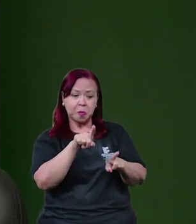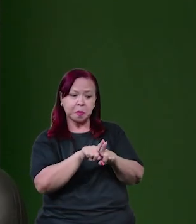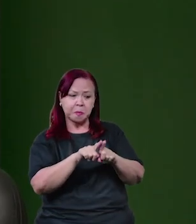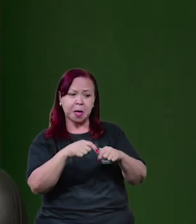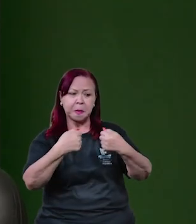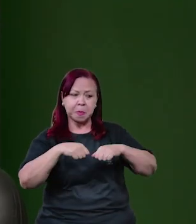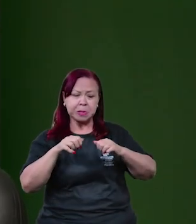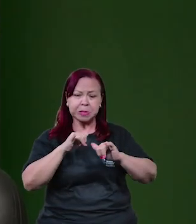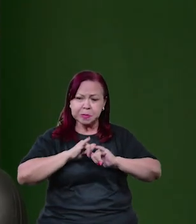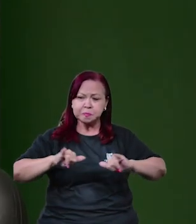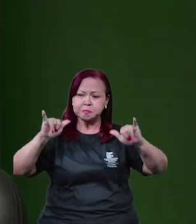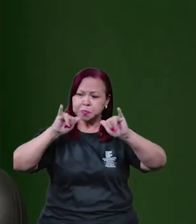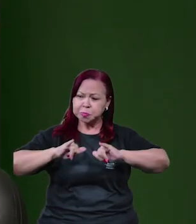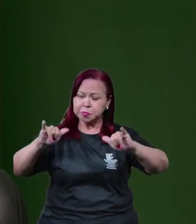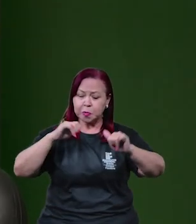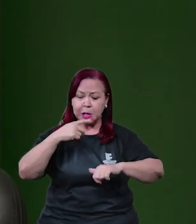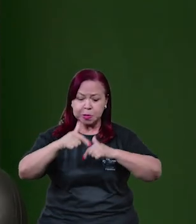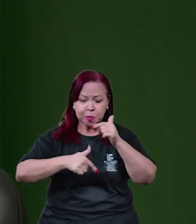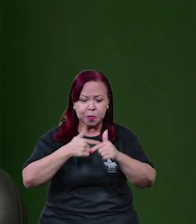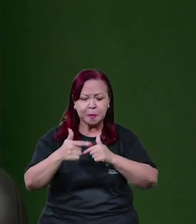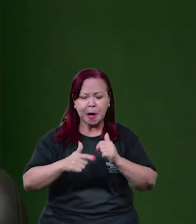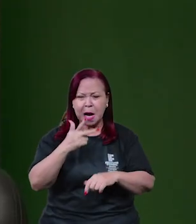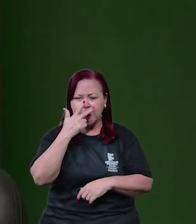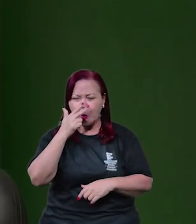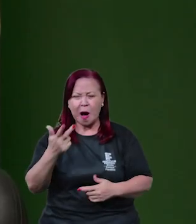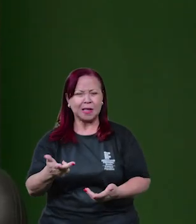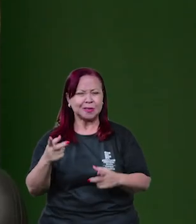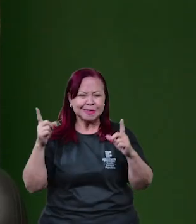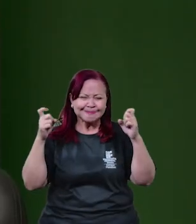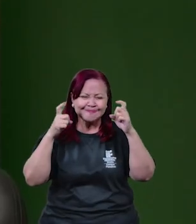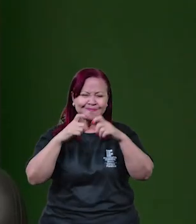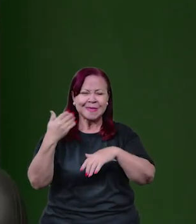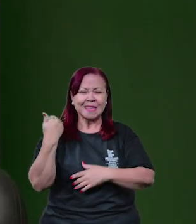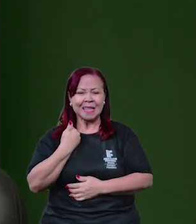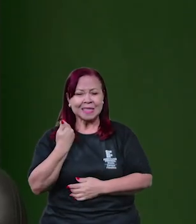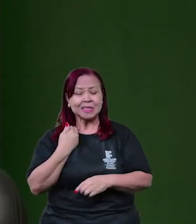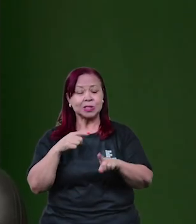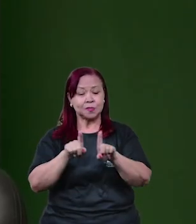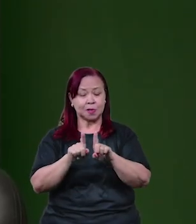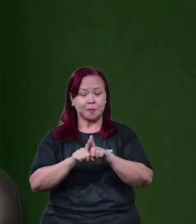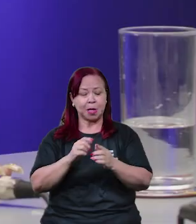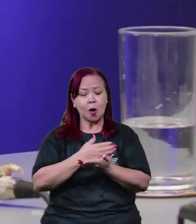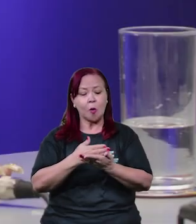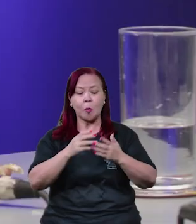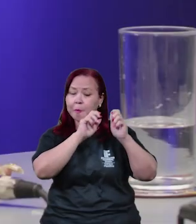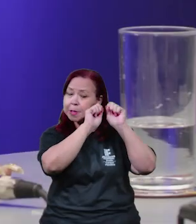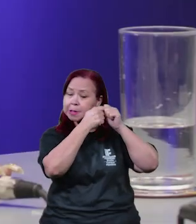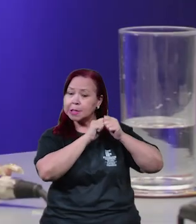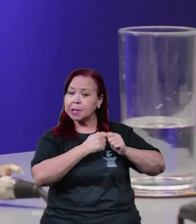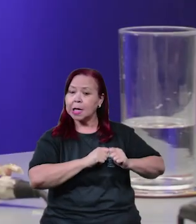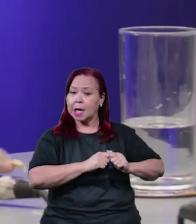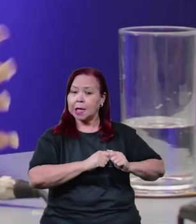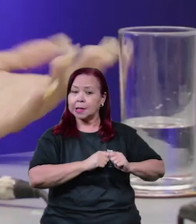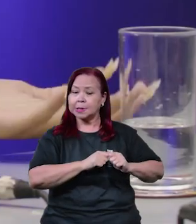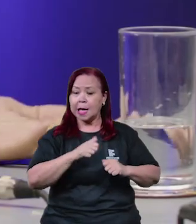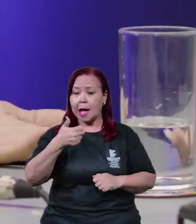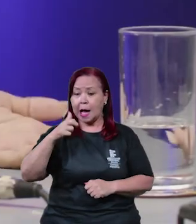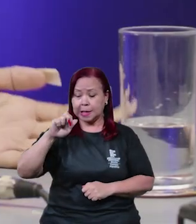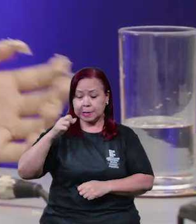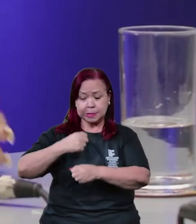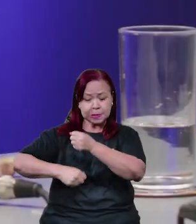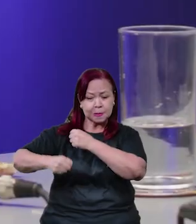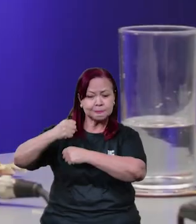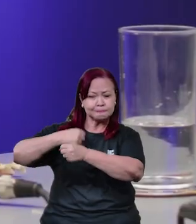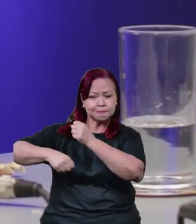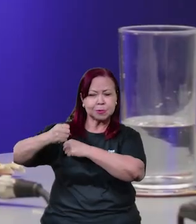que é um dos corres, assim, mais, velho, puxados de você. Sim, eu comecei a trançar há 15 anos atrás,